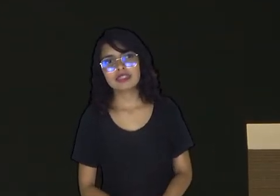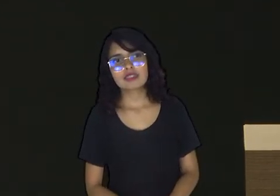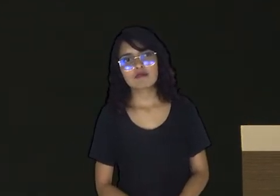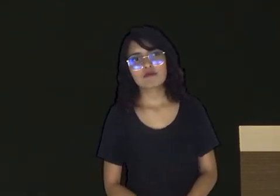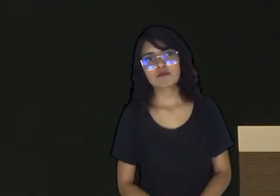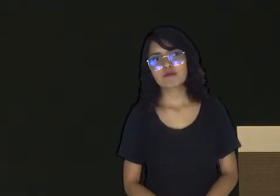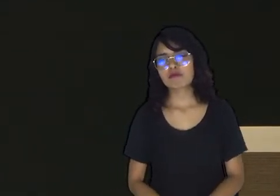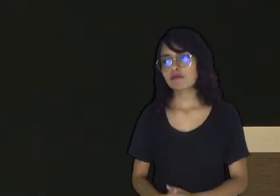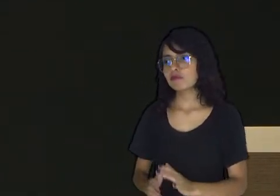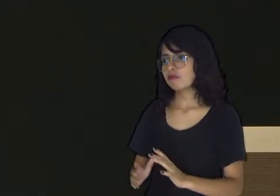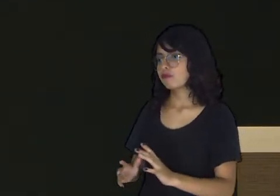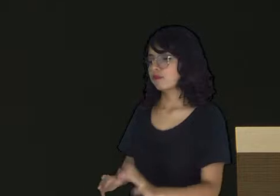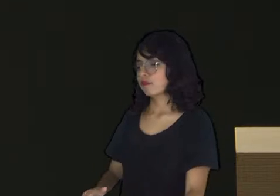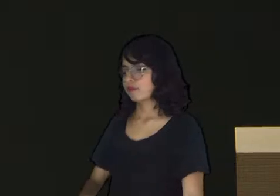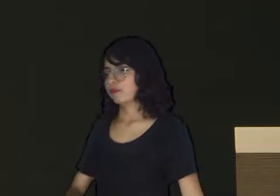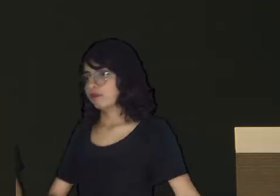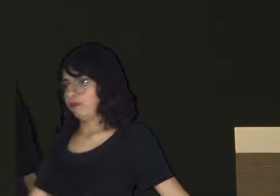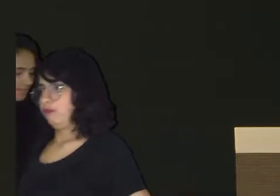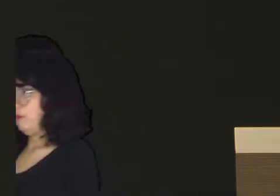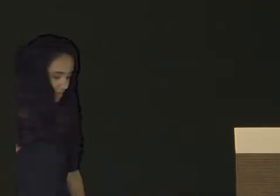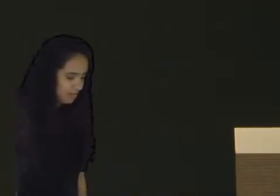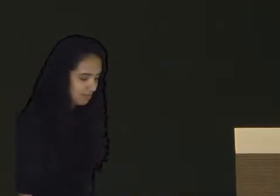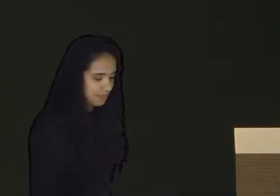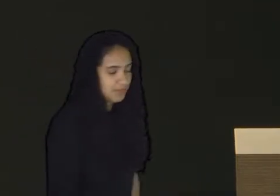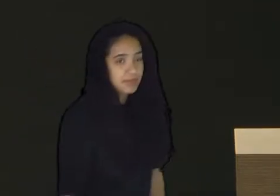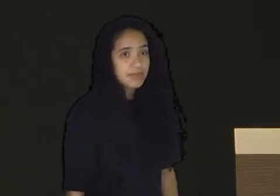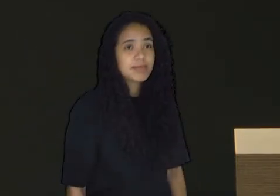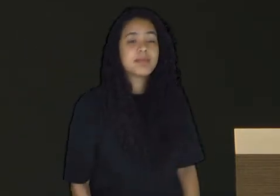Tudo que eu preciso,